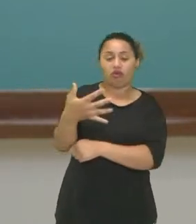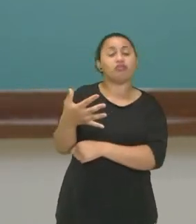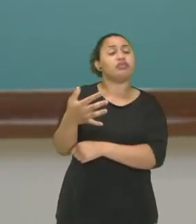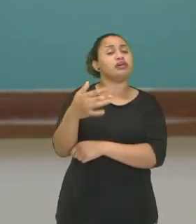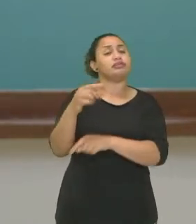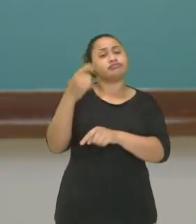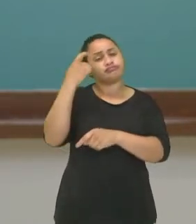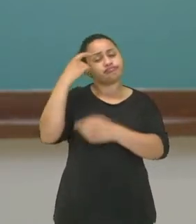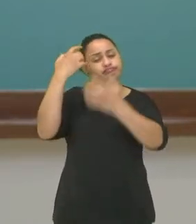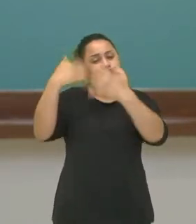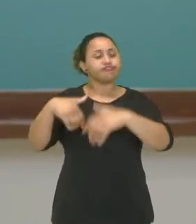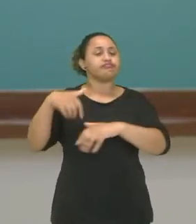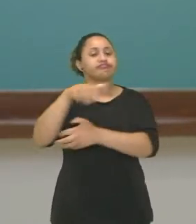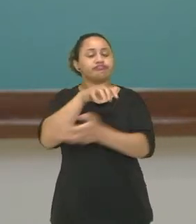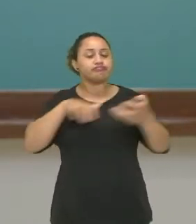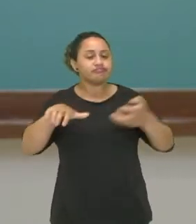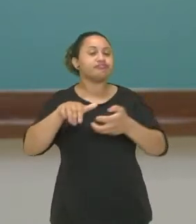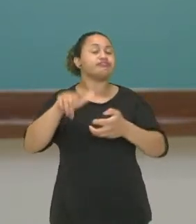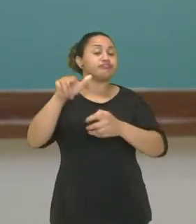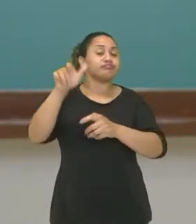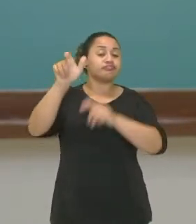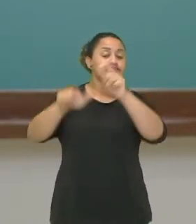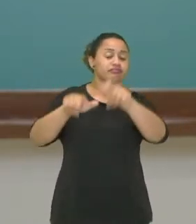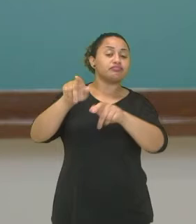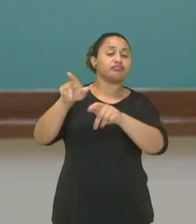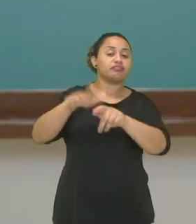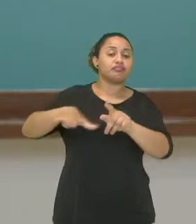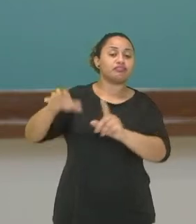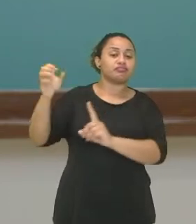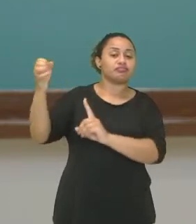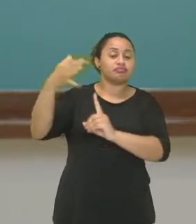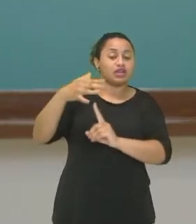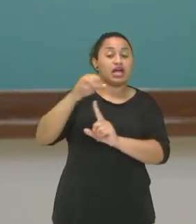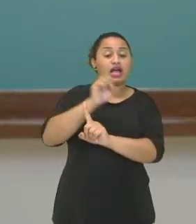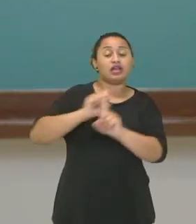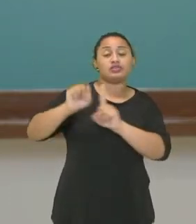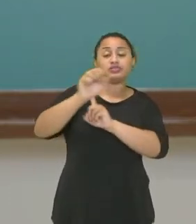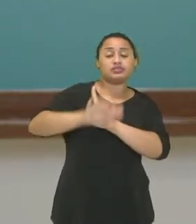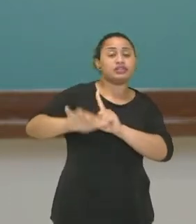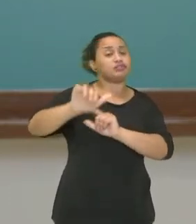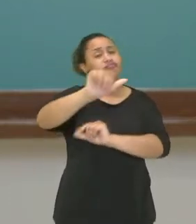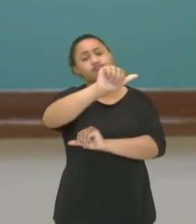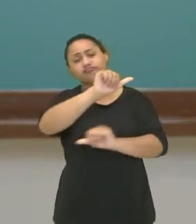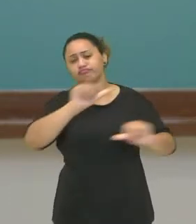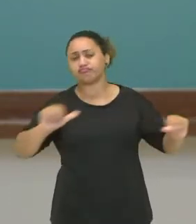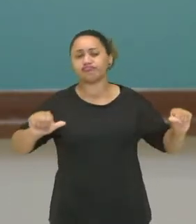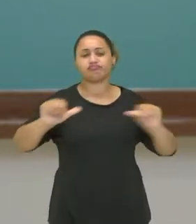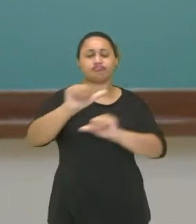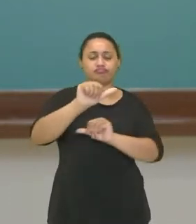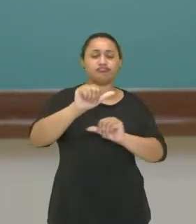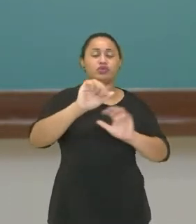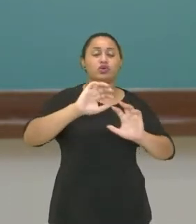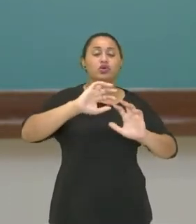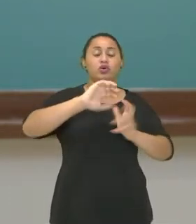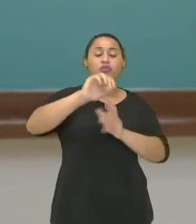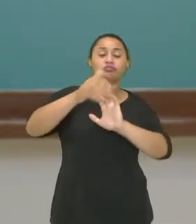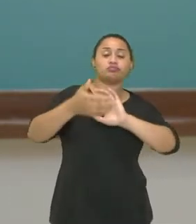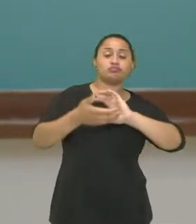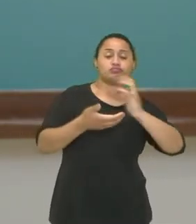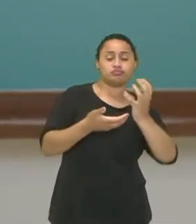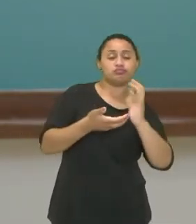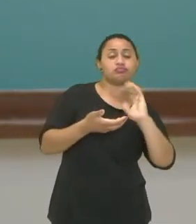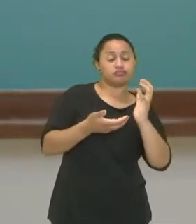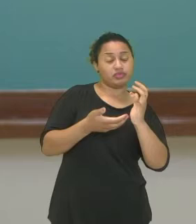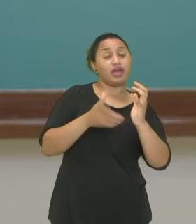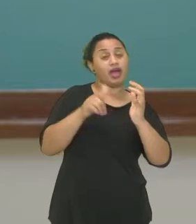pensamento revolucionário desses iluministas. A sociedade mudou. O mundo ocidental vivia o que chamamos de